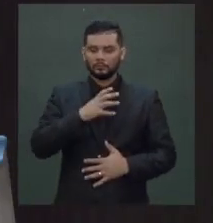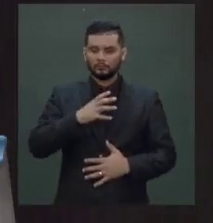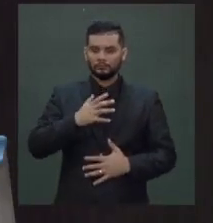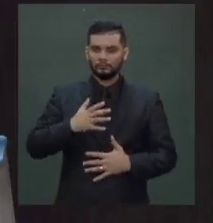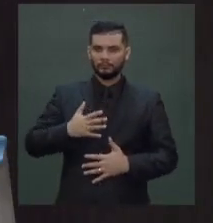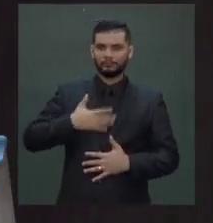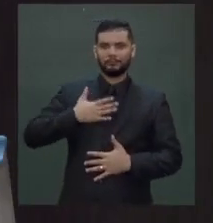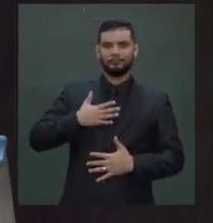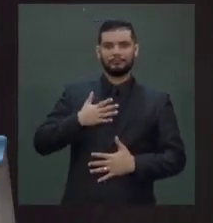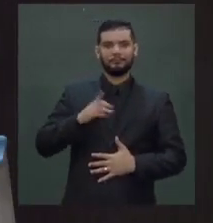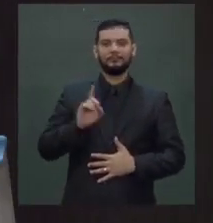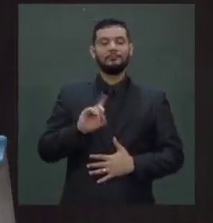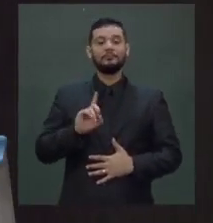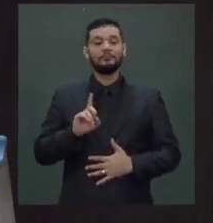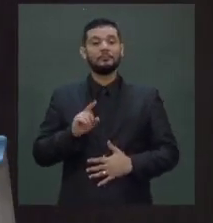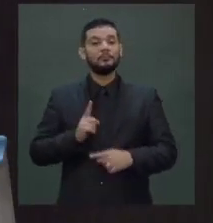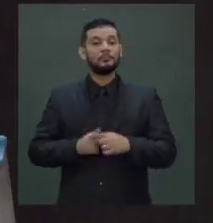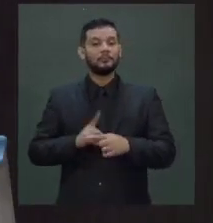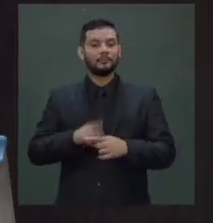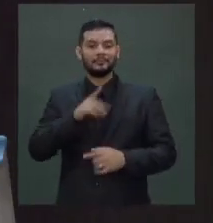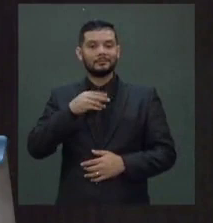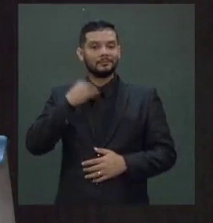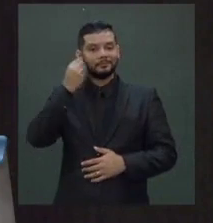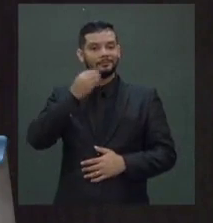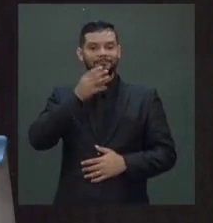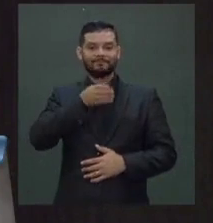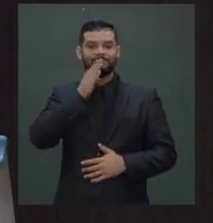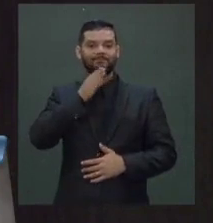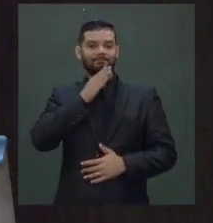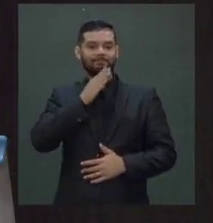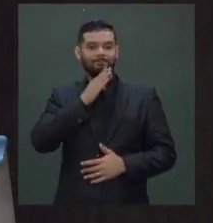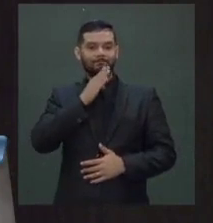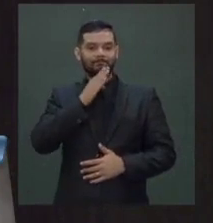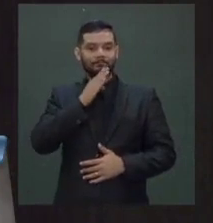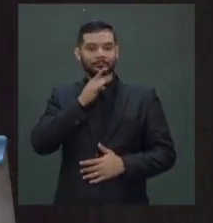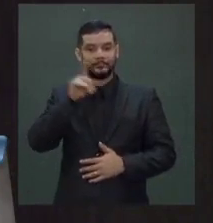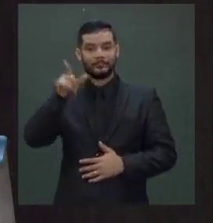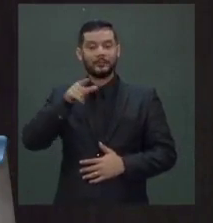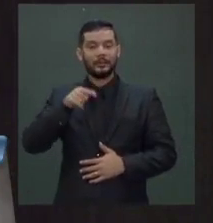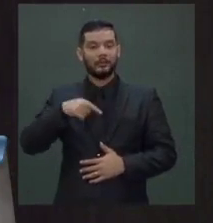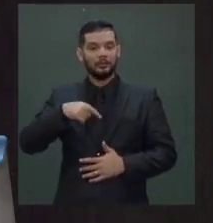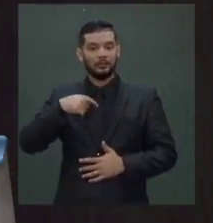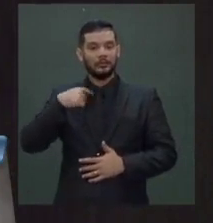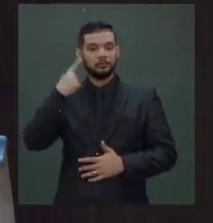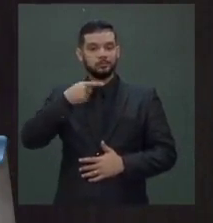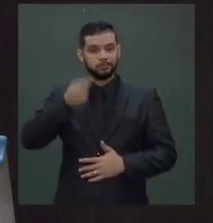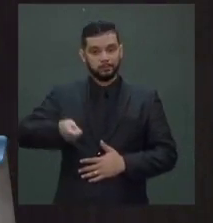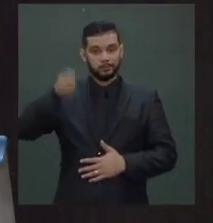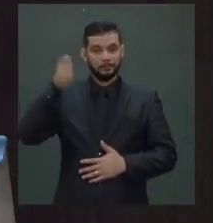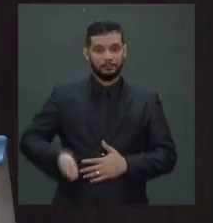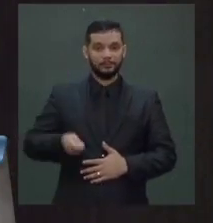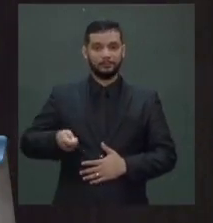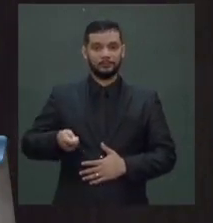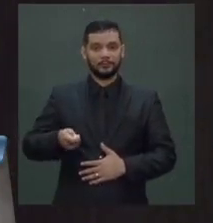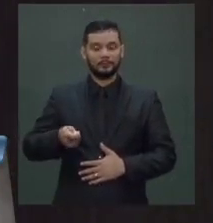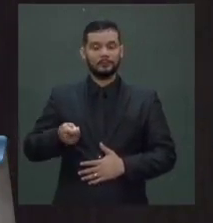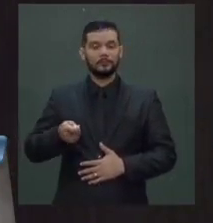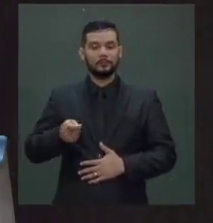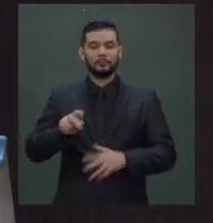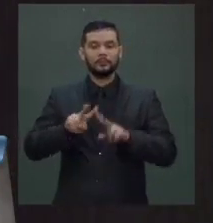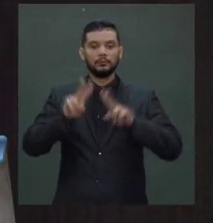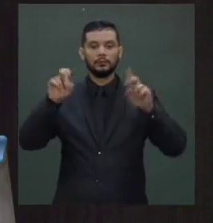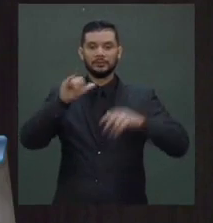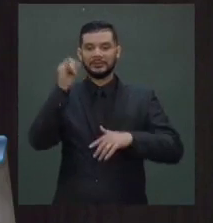ao tomarmos conhecimento de que, no leilão do ano passado, de energia